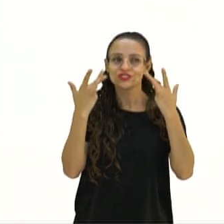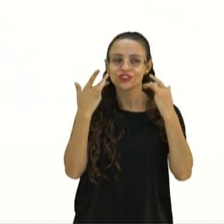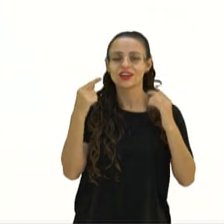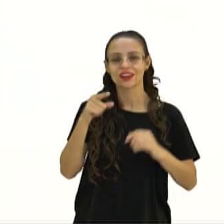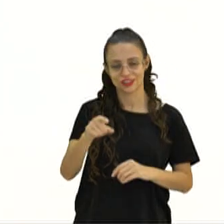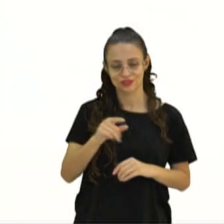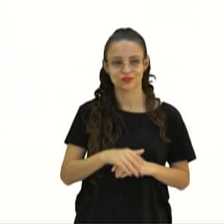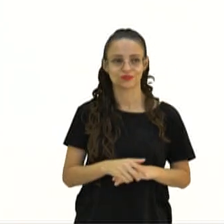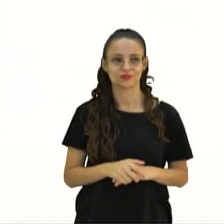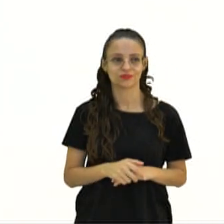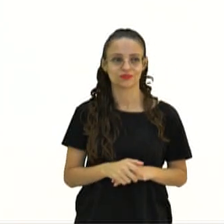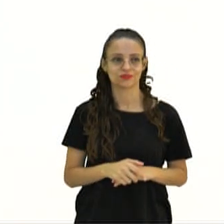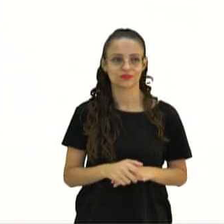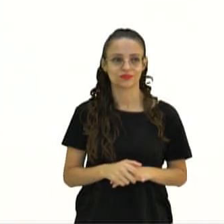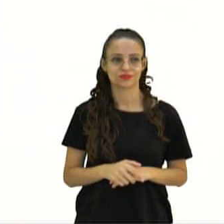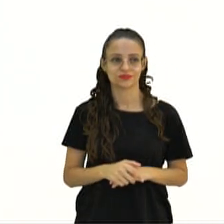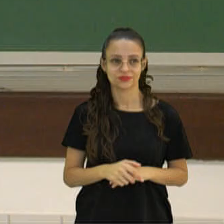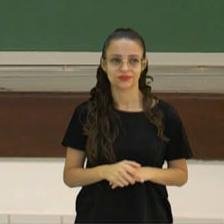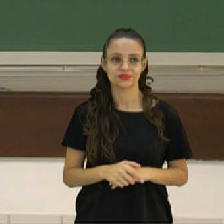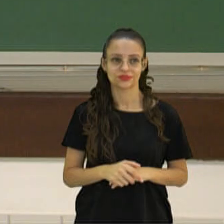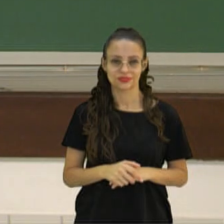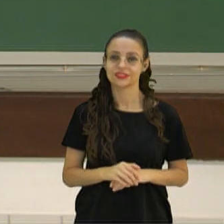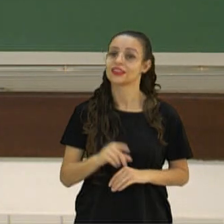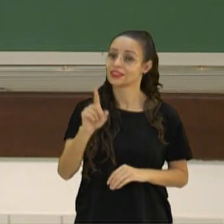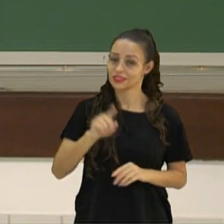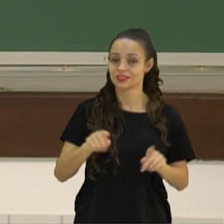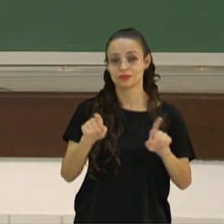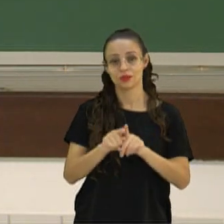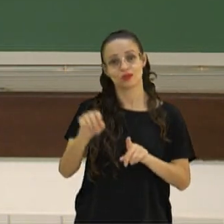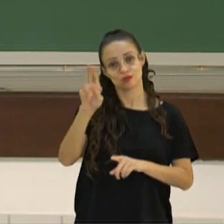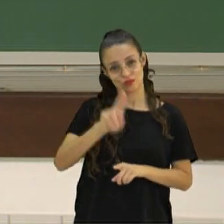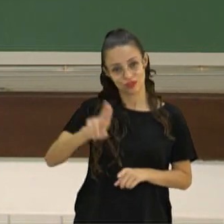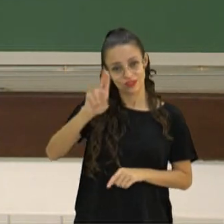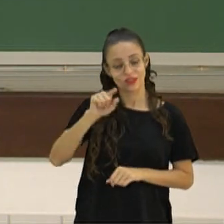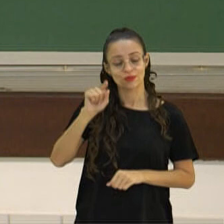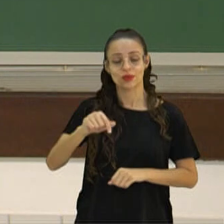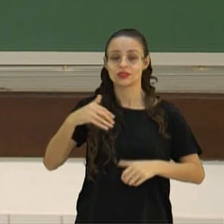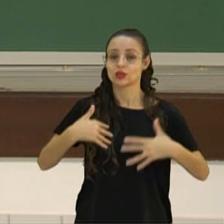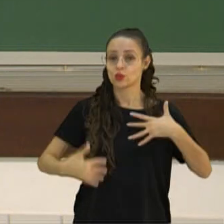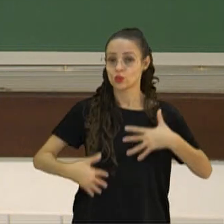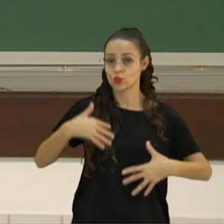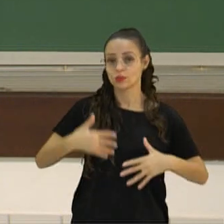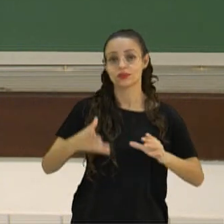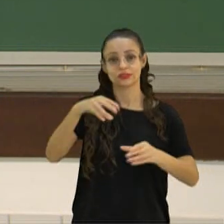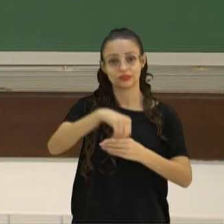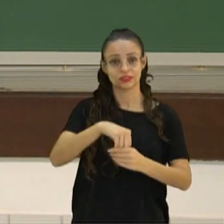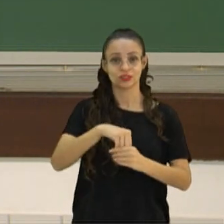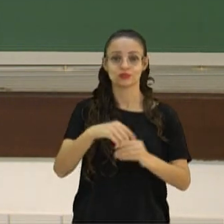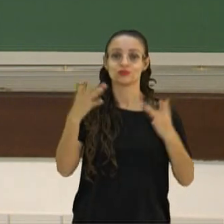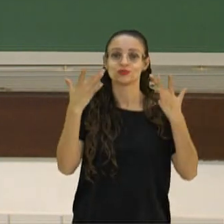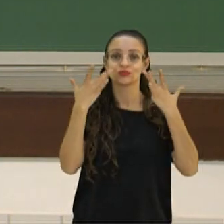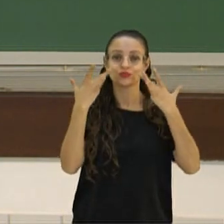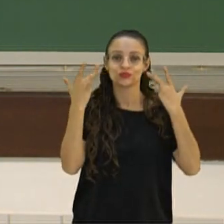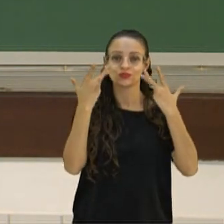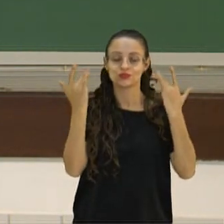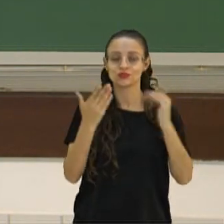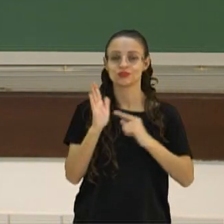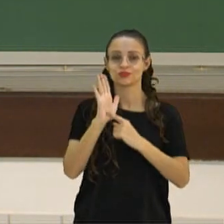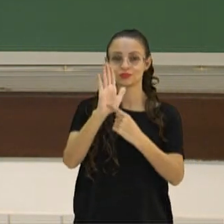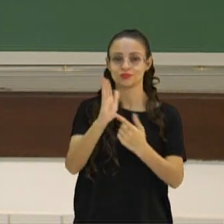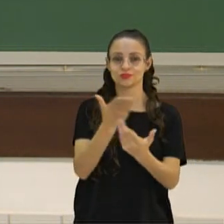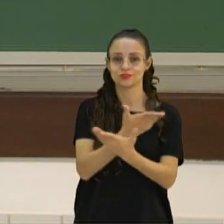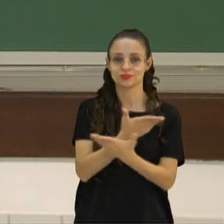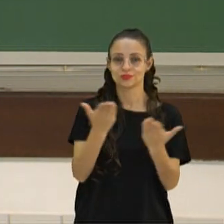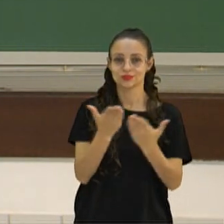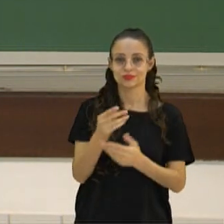manifestação teatral, né? Então, é situação também que é utilizado da pantomima dentro do teatro, né, que é a apresentação aqui para vocês. Então,